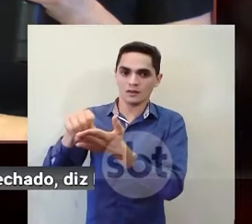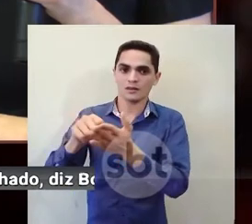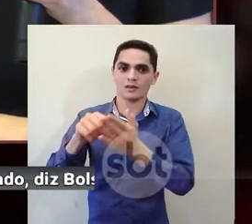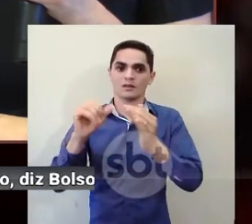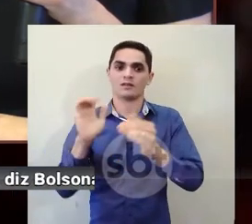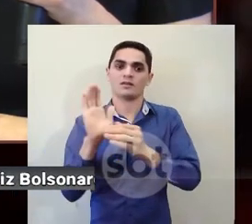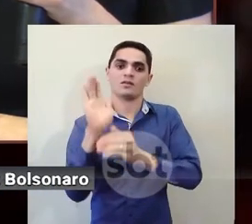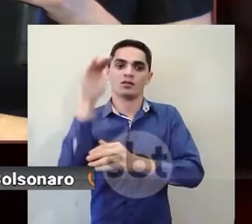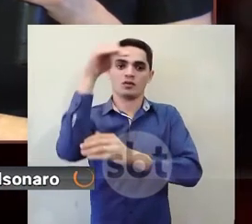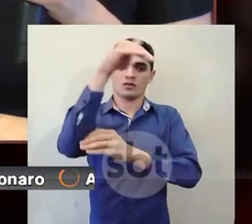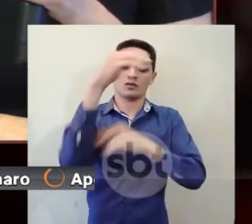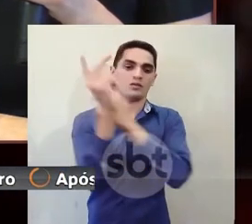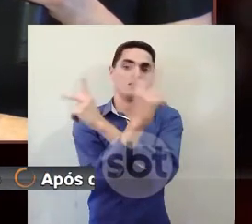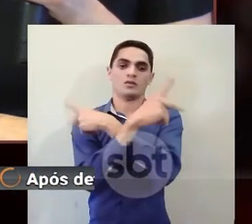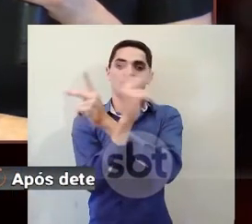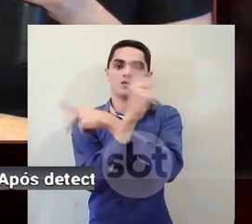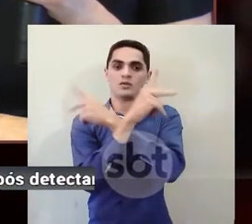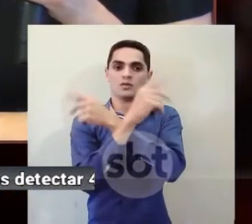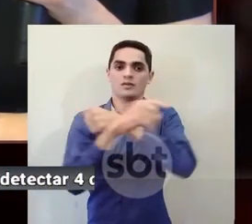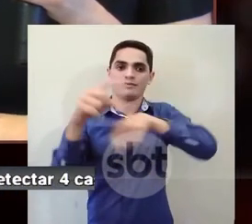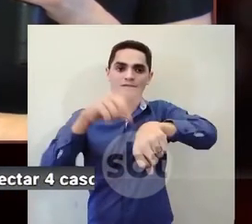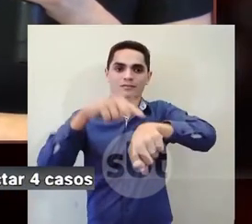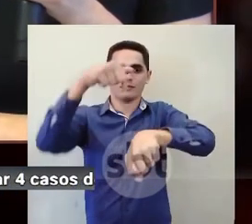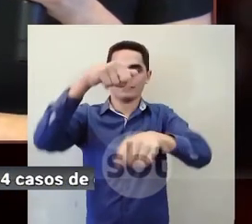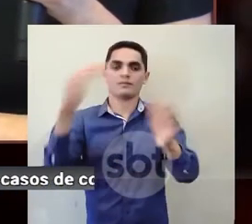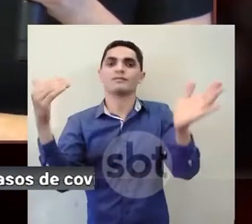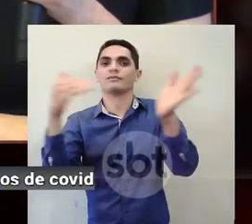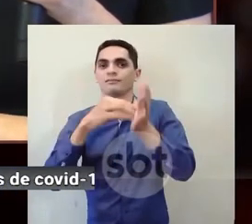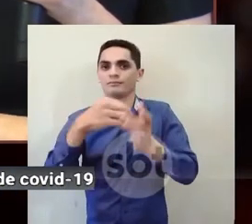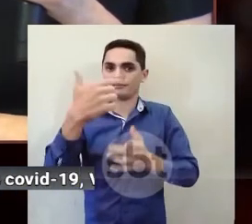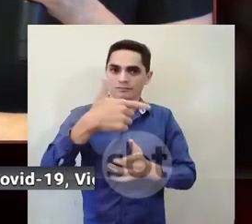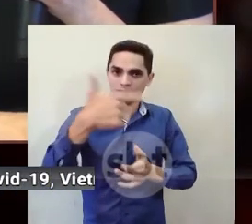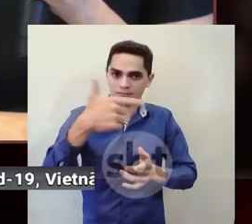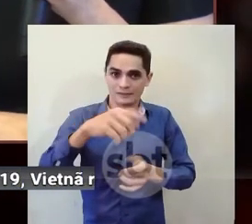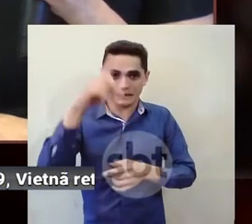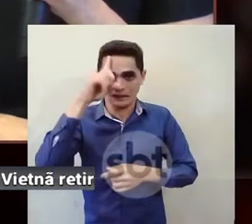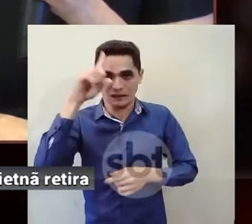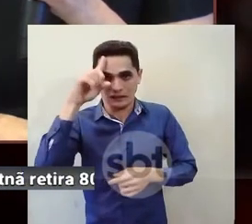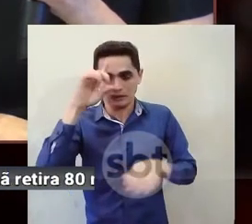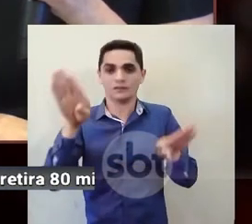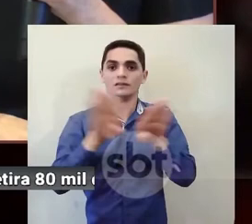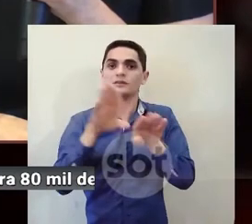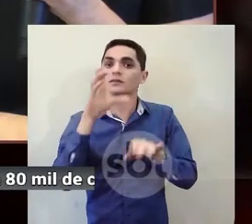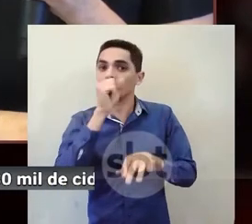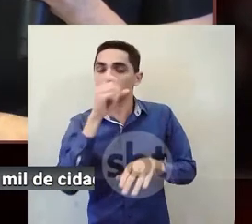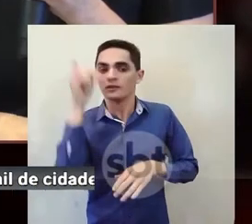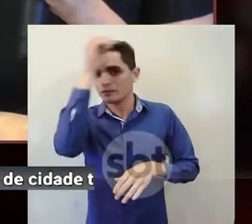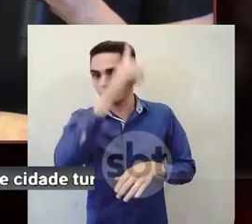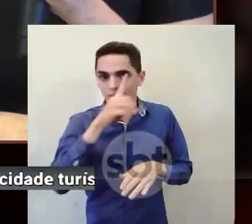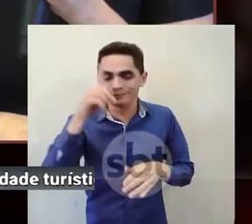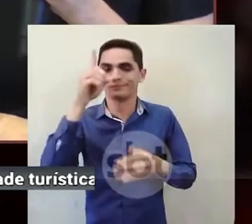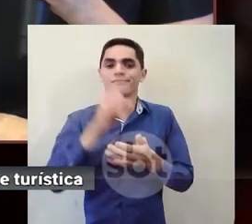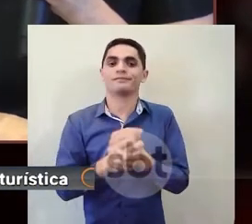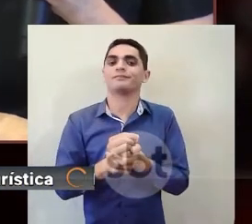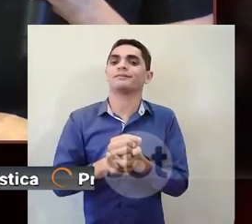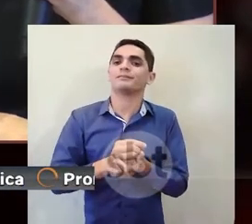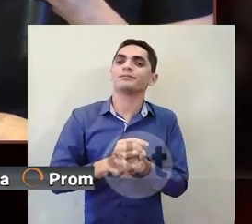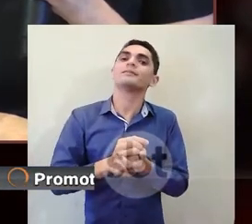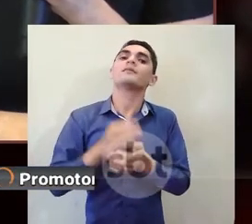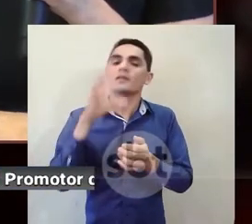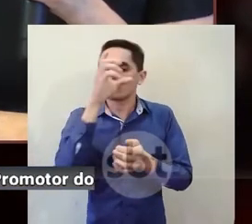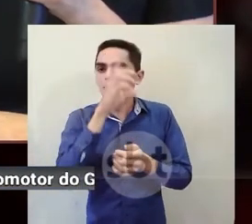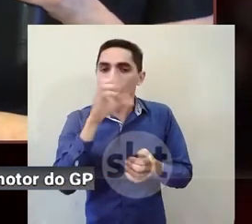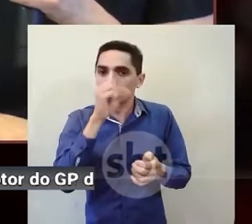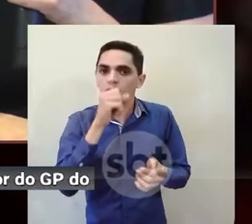funcionar das 7 às 22, todos os dias, inclusive finais de semana. Então, para os finais de semana, nós teremos a unidade do